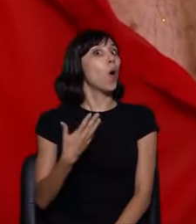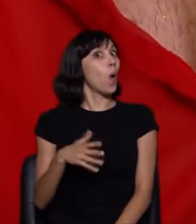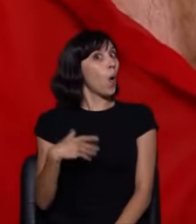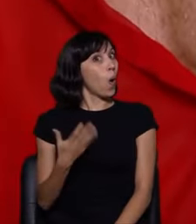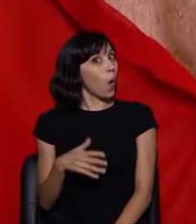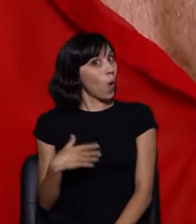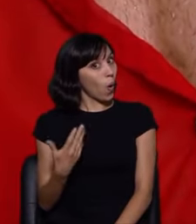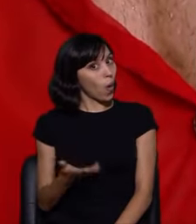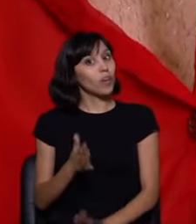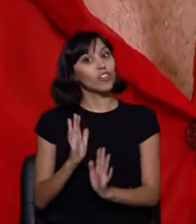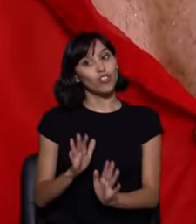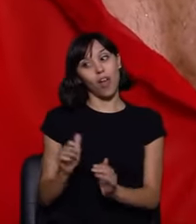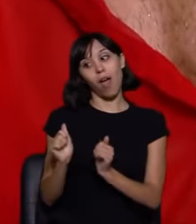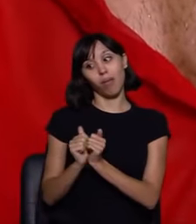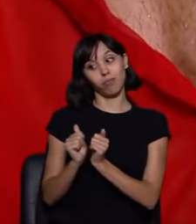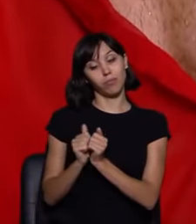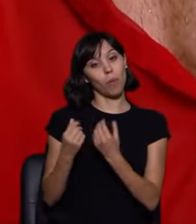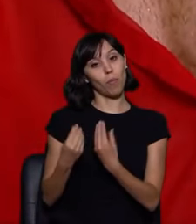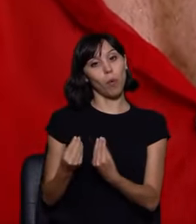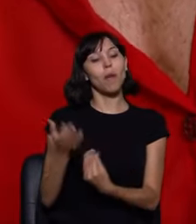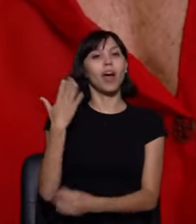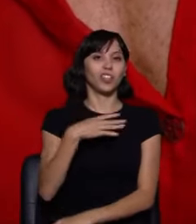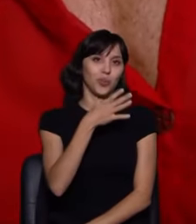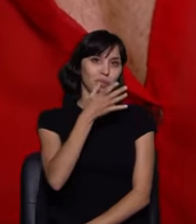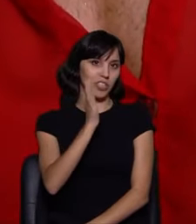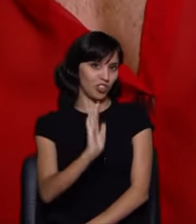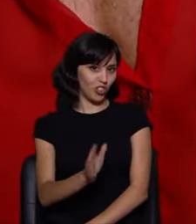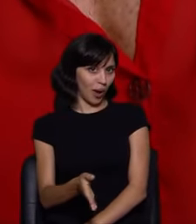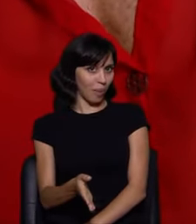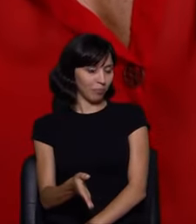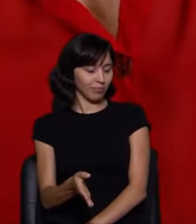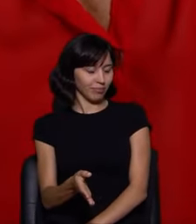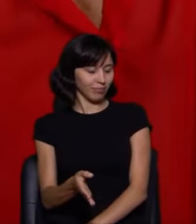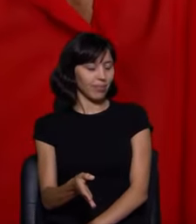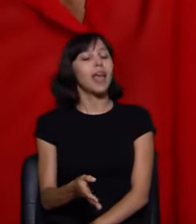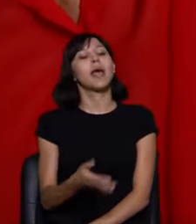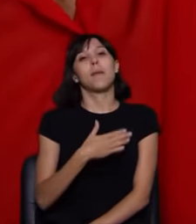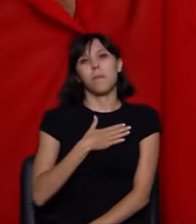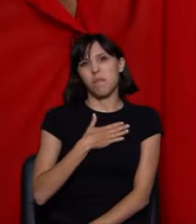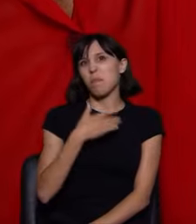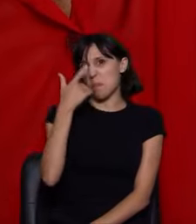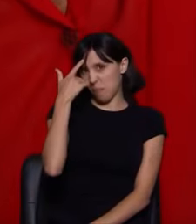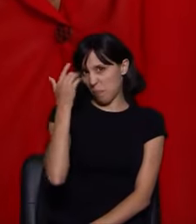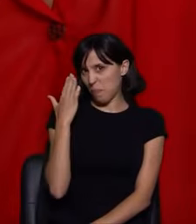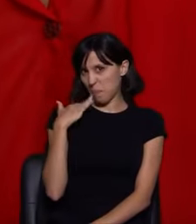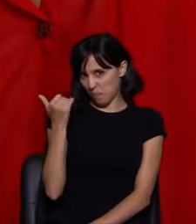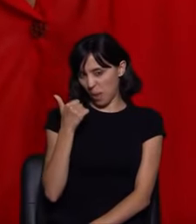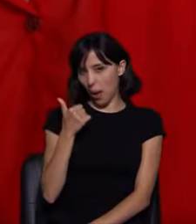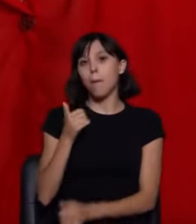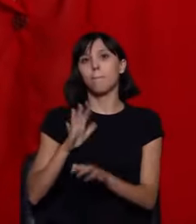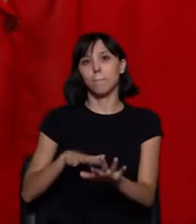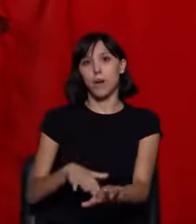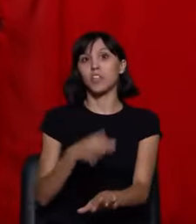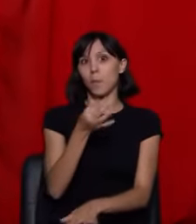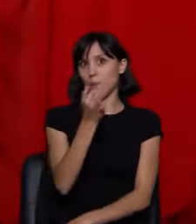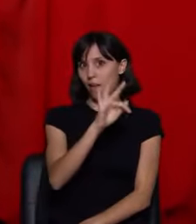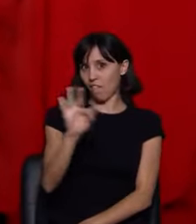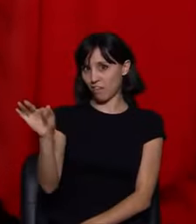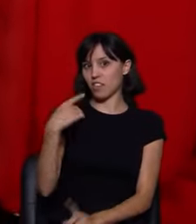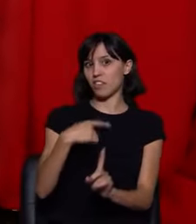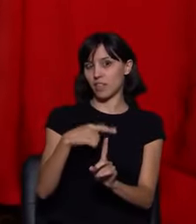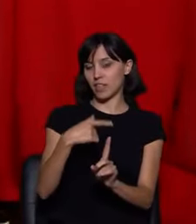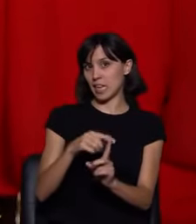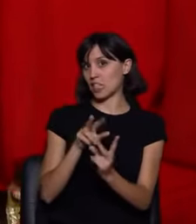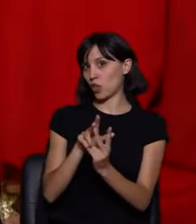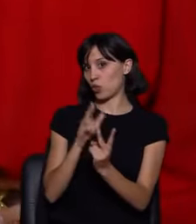Estou muito bem acompanhada, mas eu já tinha dito isto antes. Eu acho que a marcha da Penha de França está em vantagem, porque não tem dois